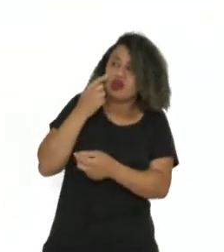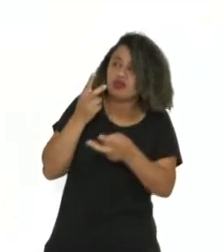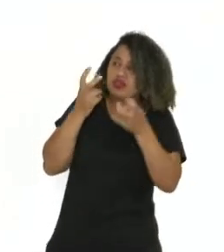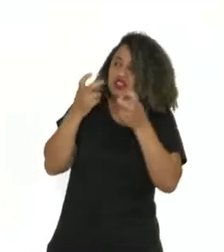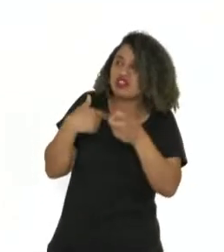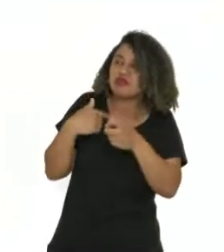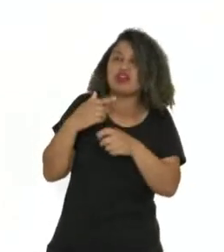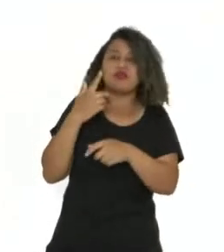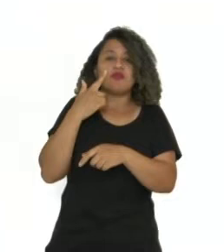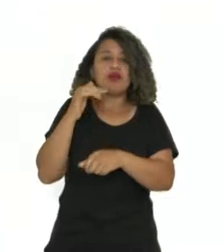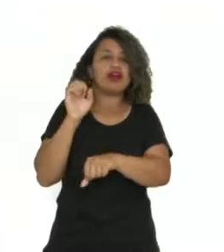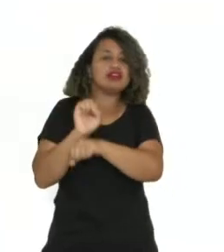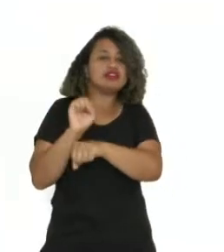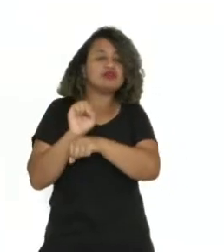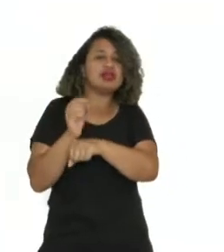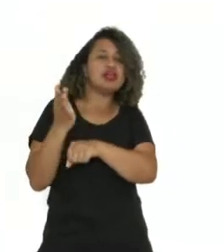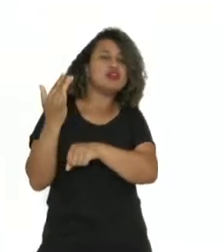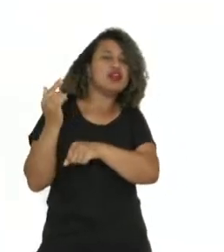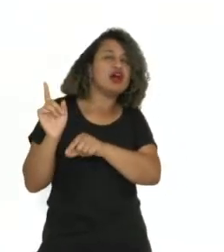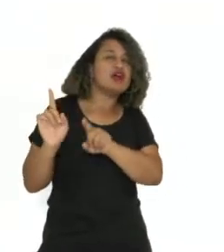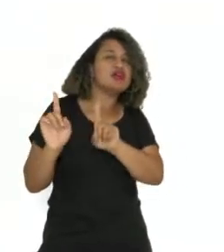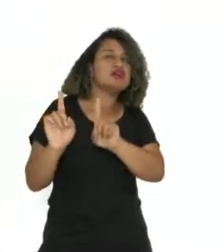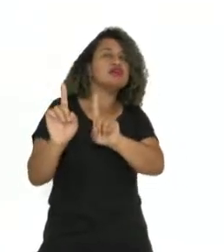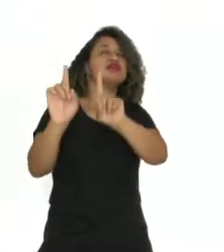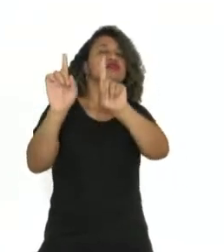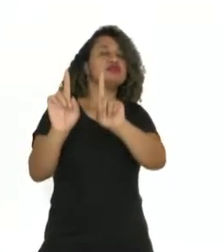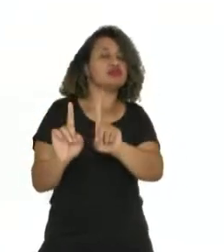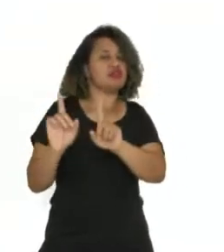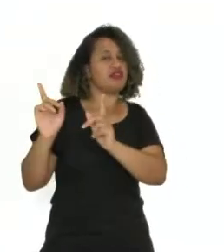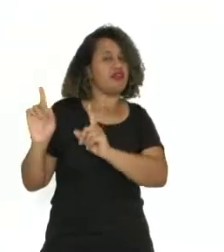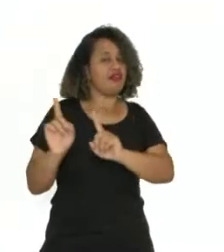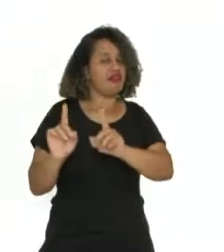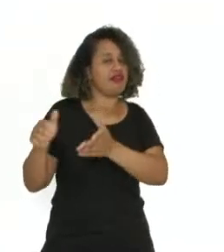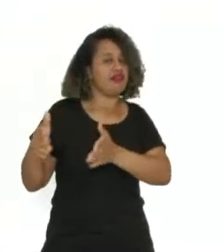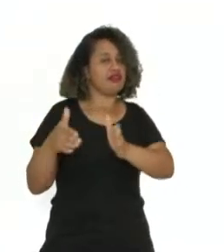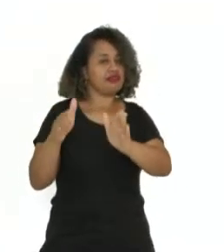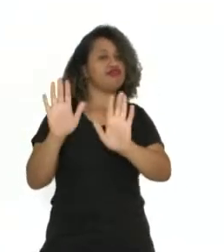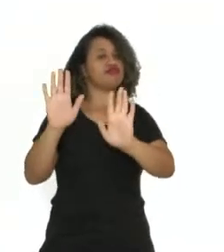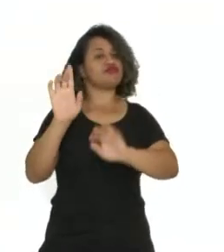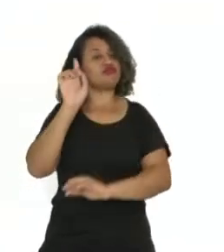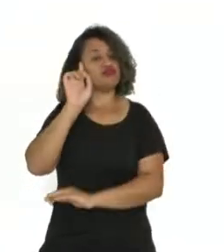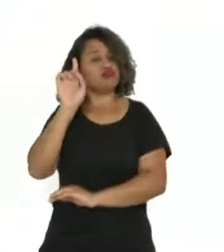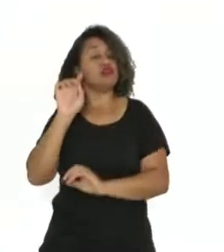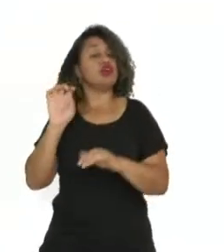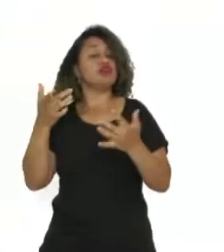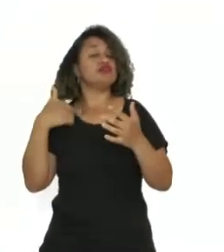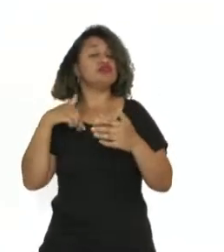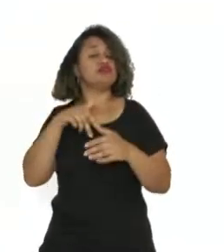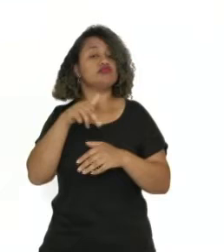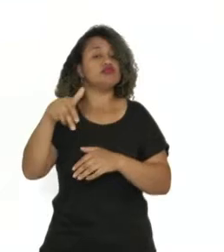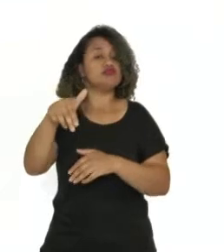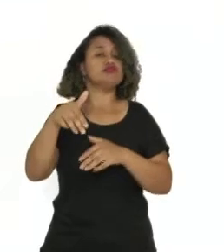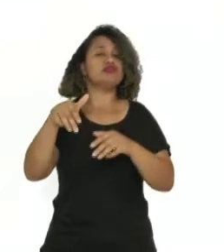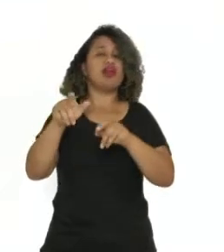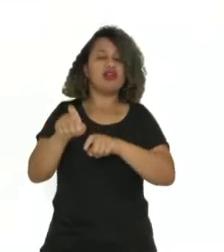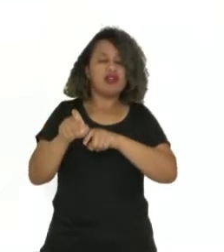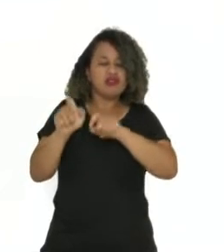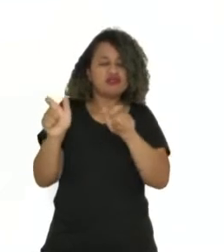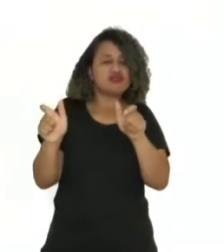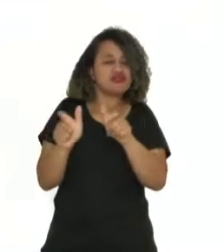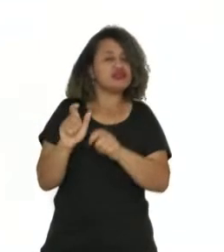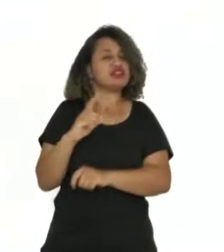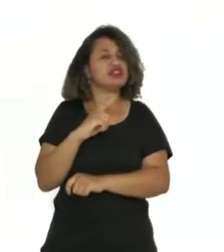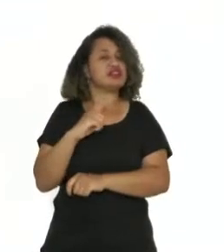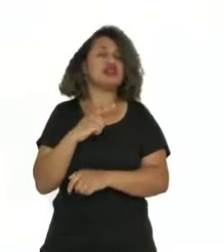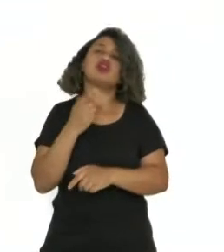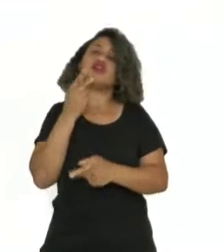esperando por mim no início da estrada, na entrada da colônia. Num desses dias, quando atravessávamos a fazendinha e